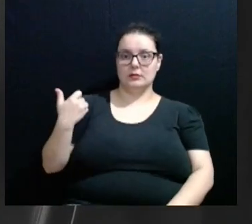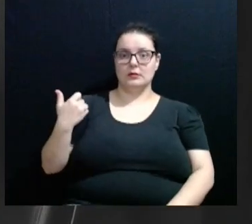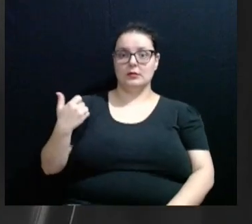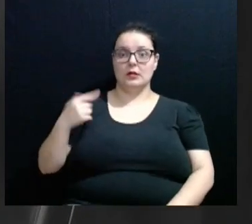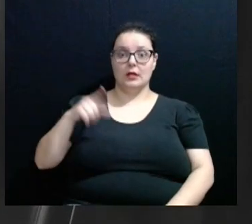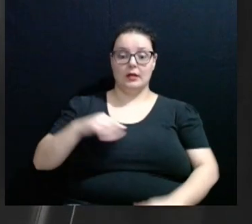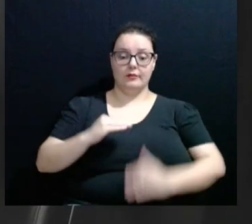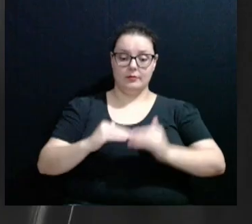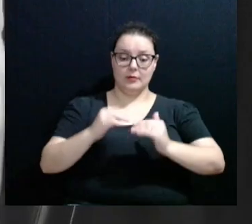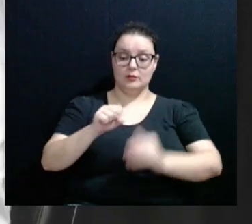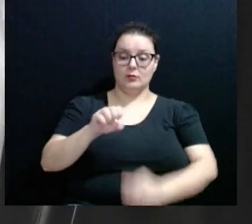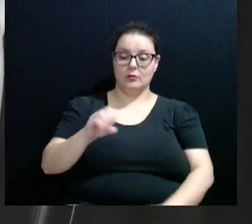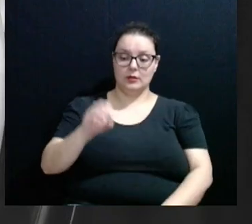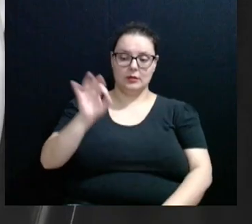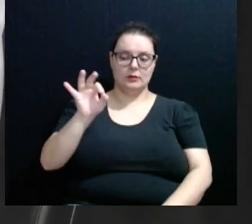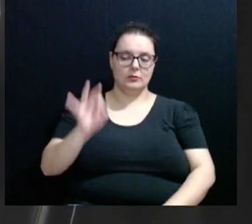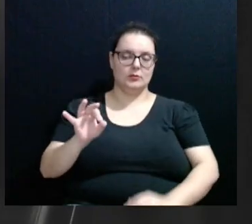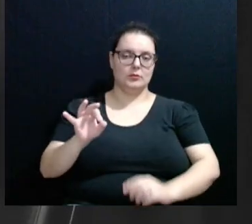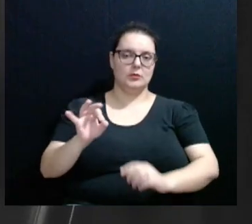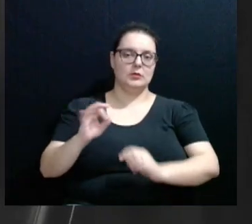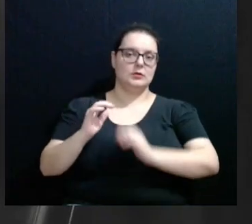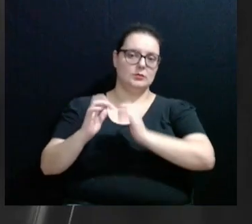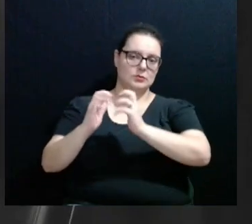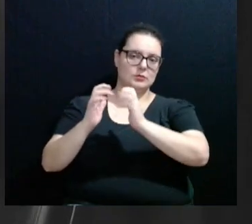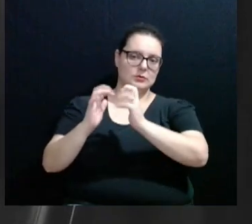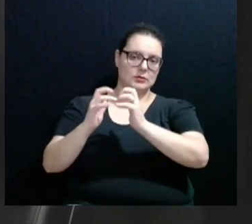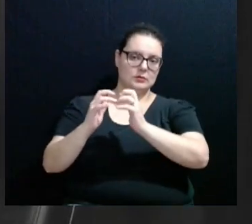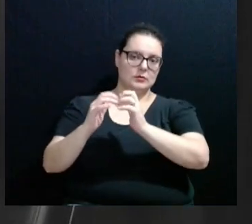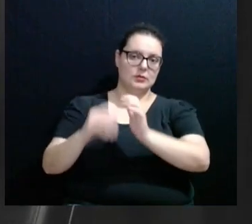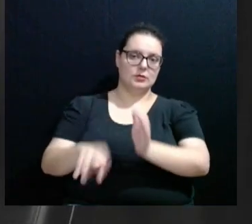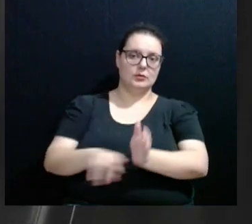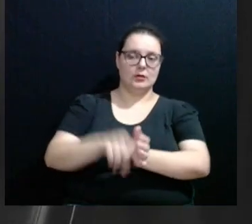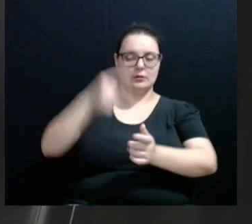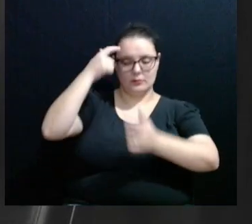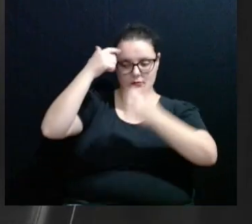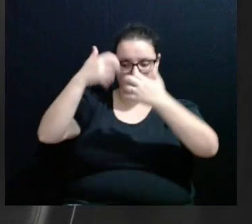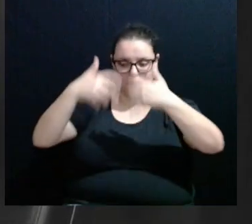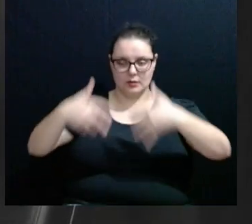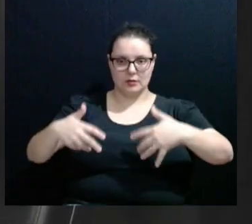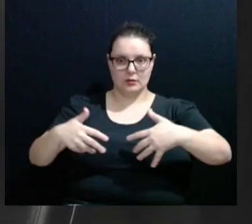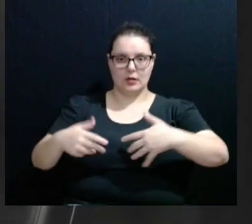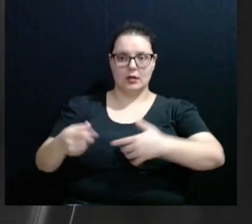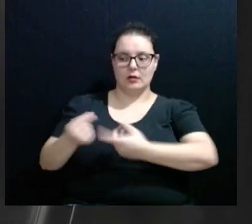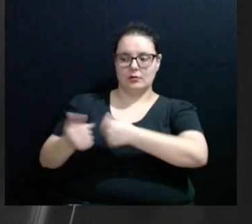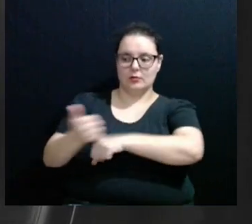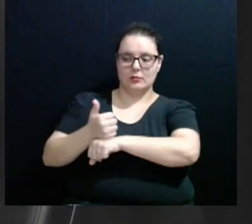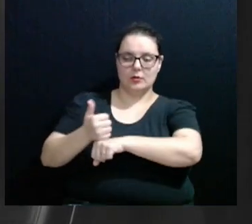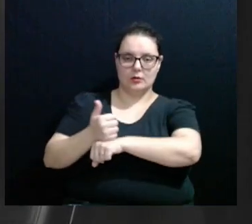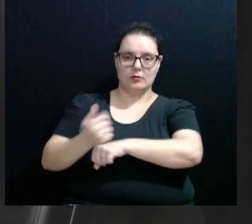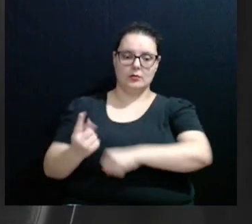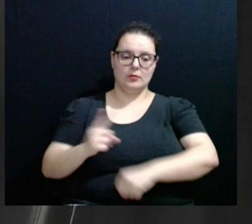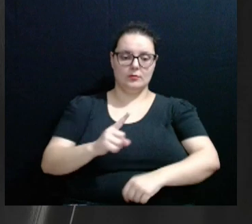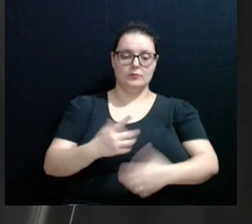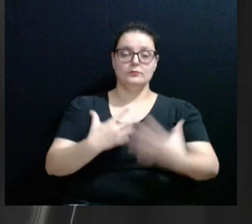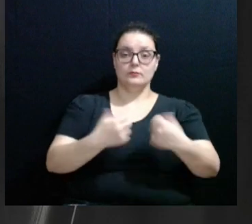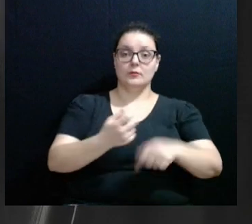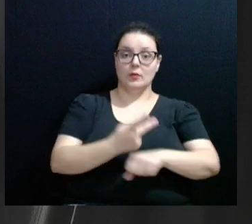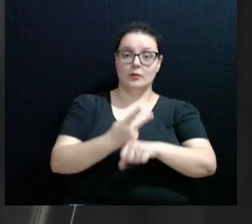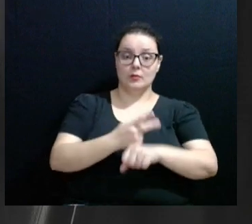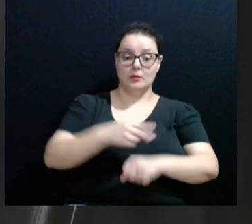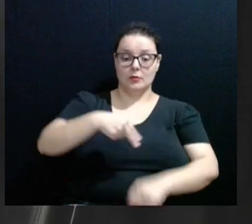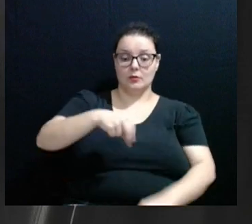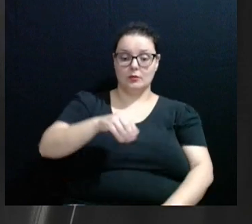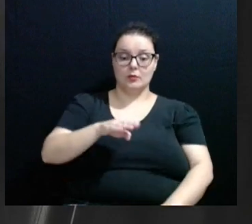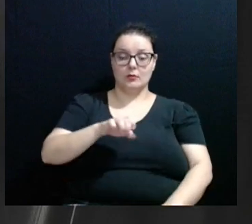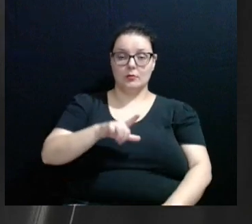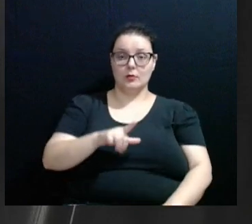a partir dessa visão da neurociência, veio um economista que ganhou o prêmio Nobel e ele demonstrou que a única política pública